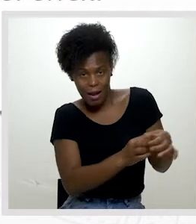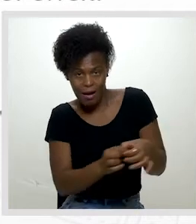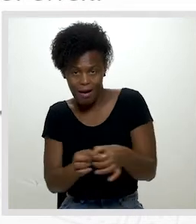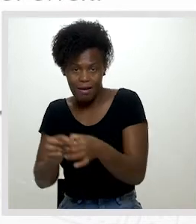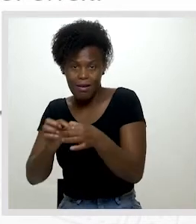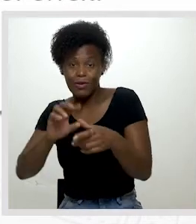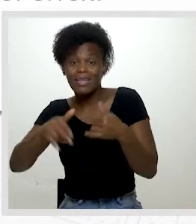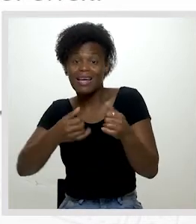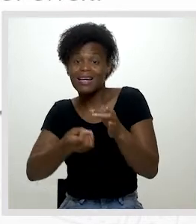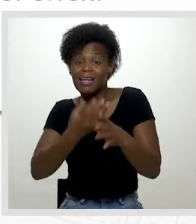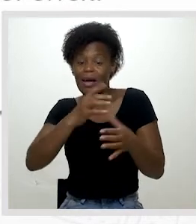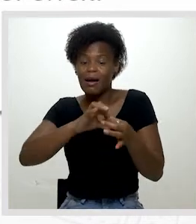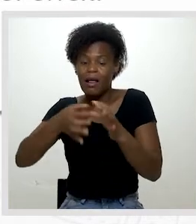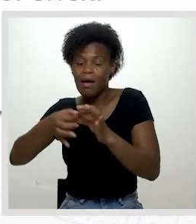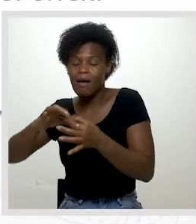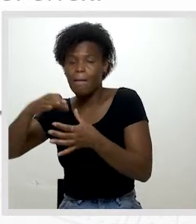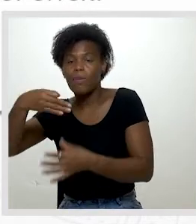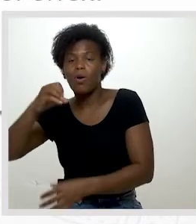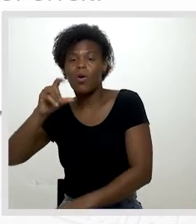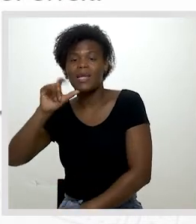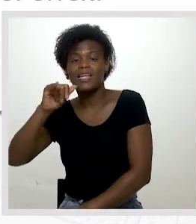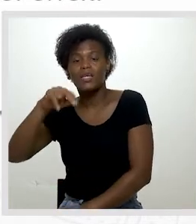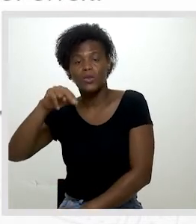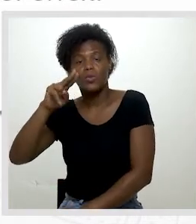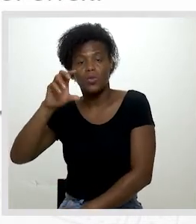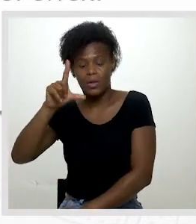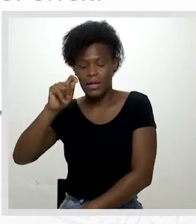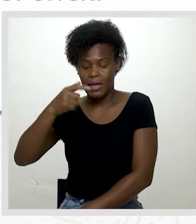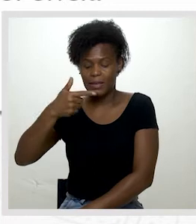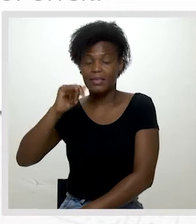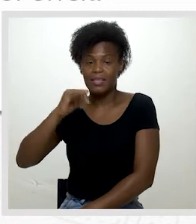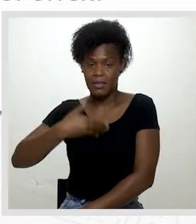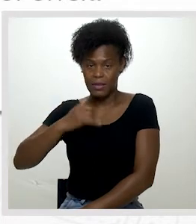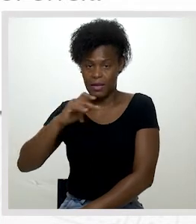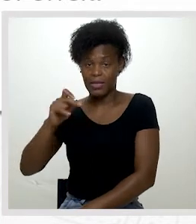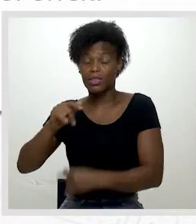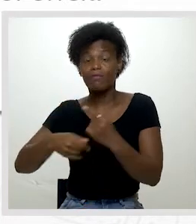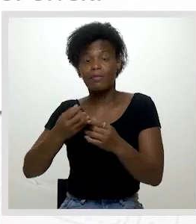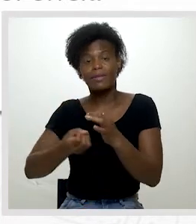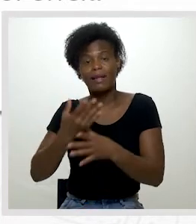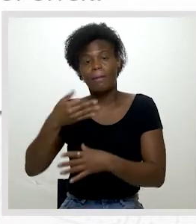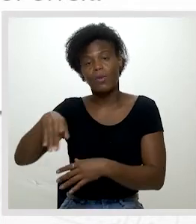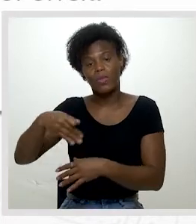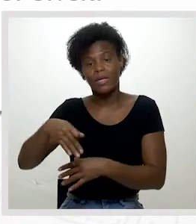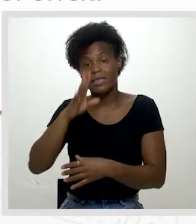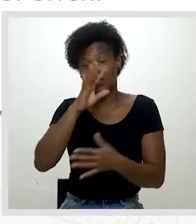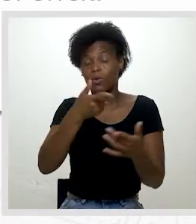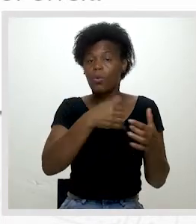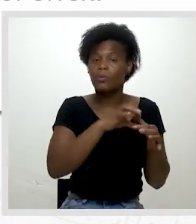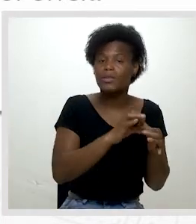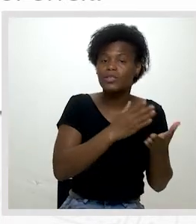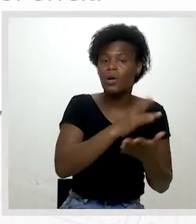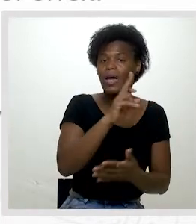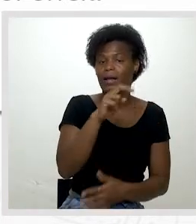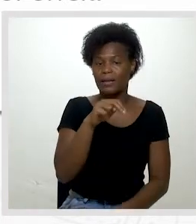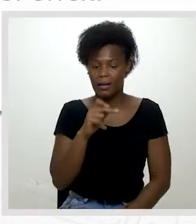cadeias polipeptídicas que irão formar proteínas. Se nós associarmos somente o RNA mensageiro, mais